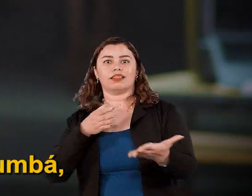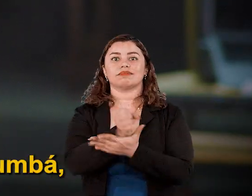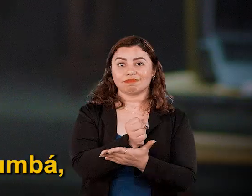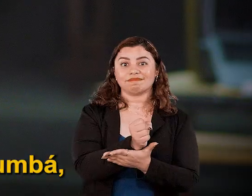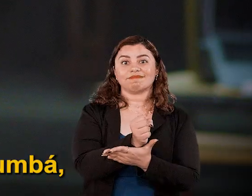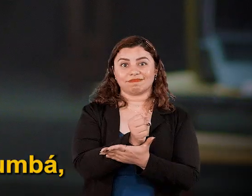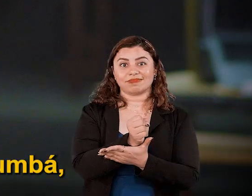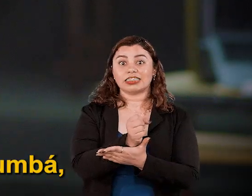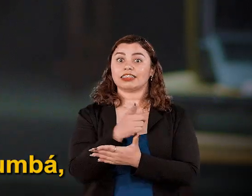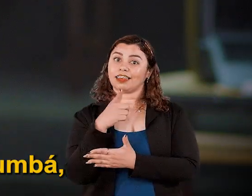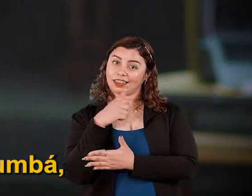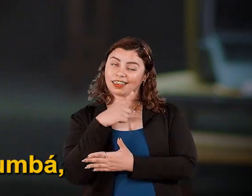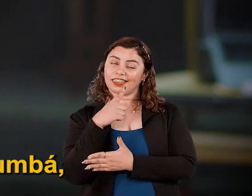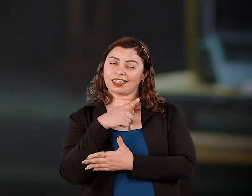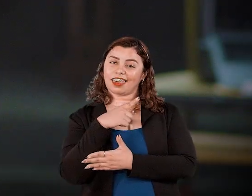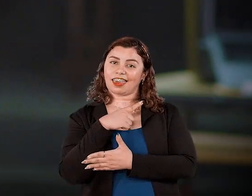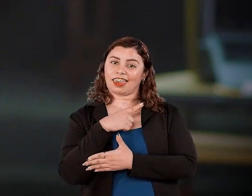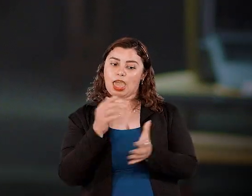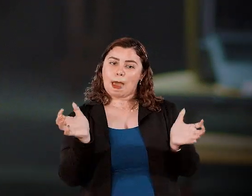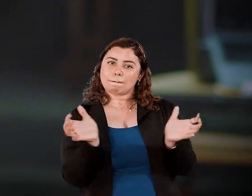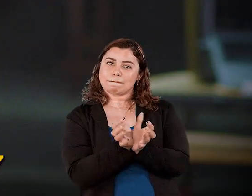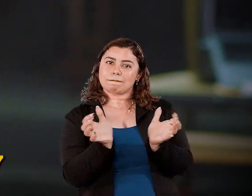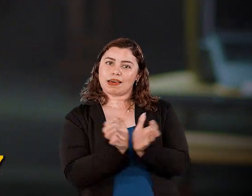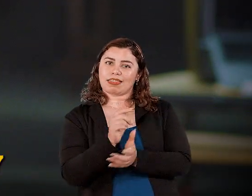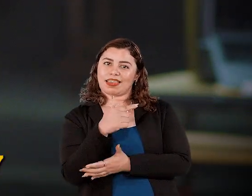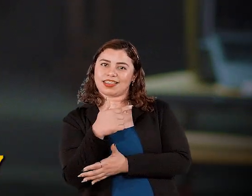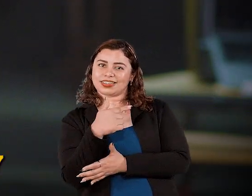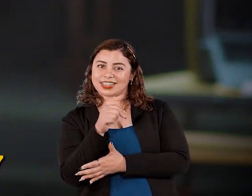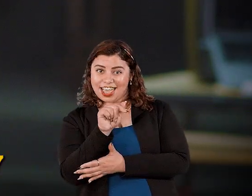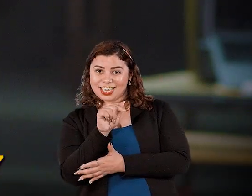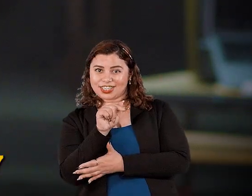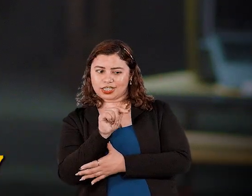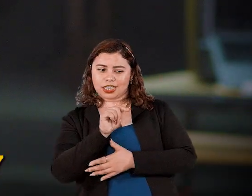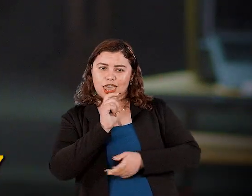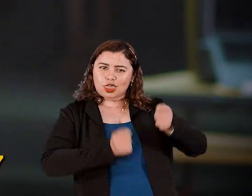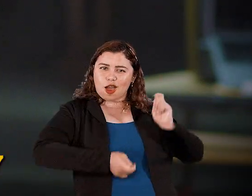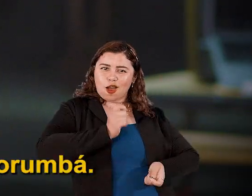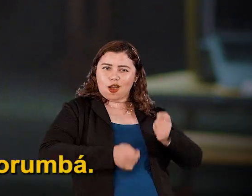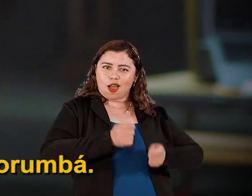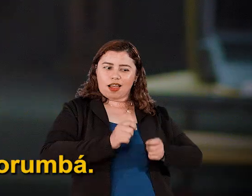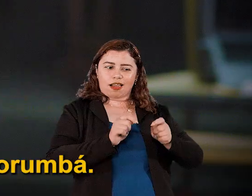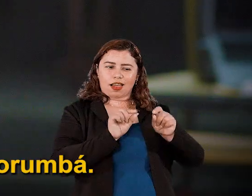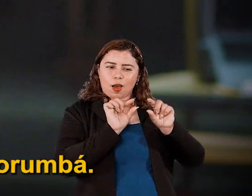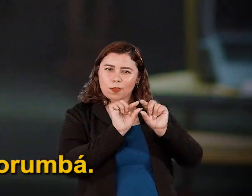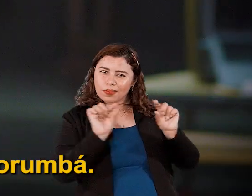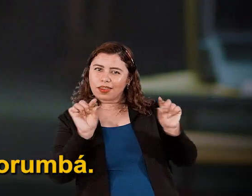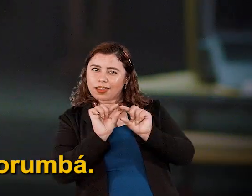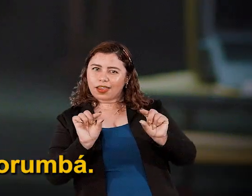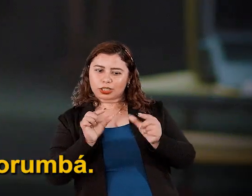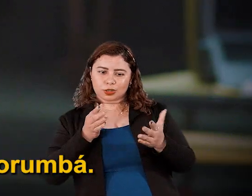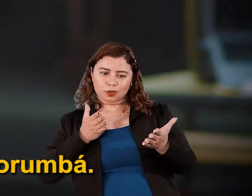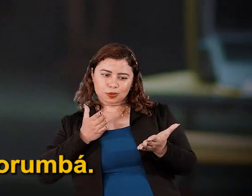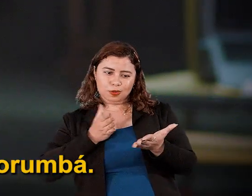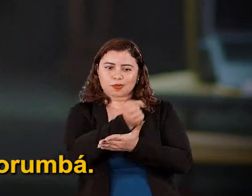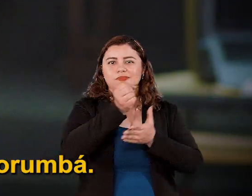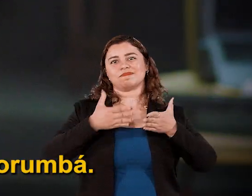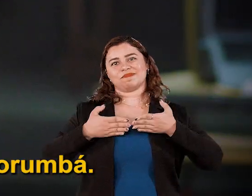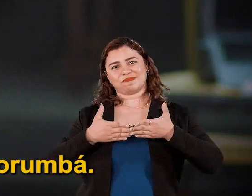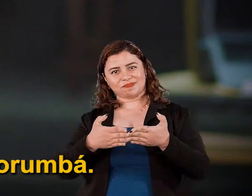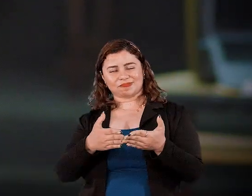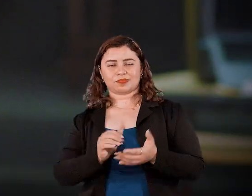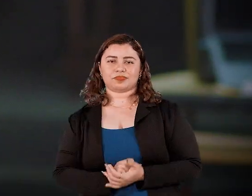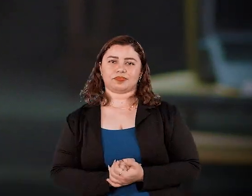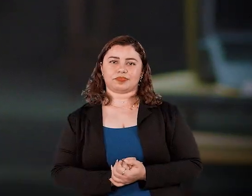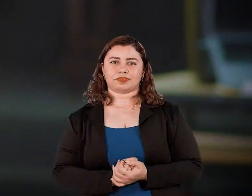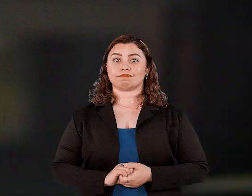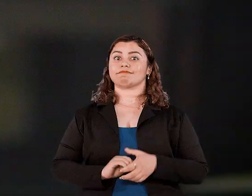Paraguai, inclusive sobre a Retomada de Corumbá, em que aparece a banda do 17 tocando um trecho da Retomada de